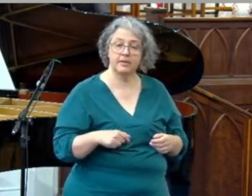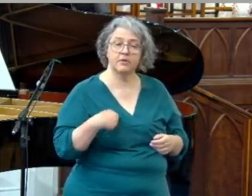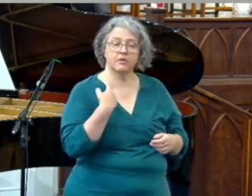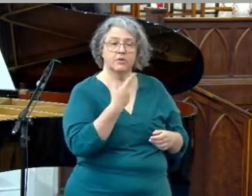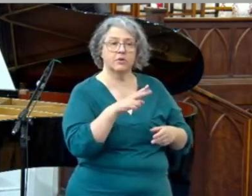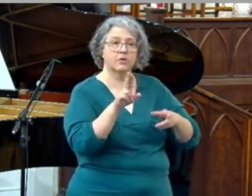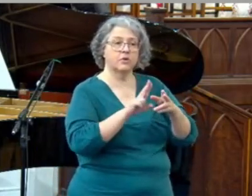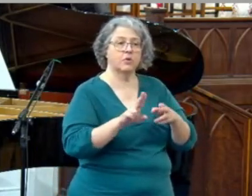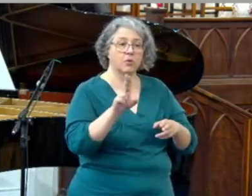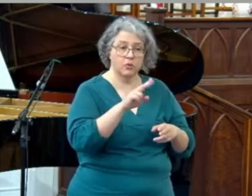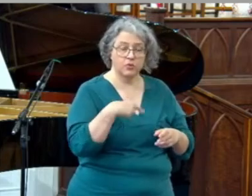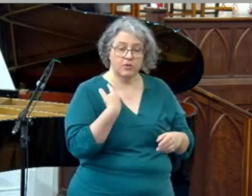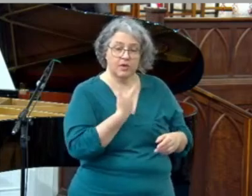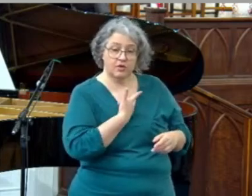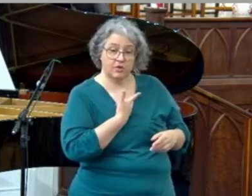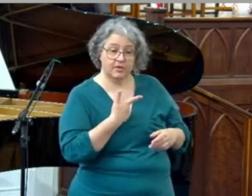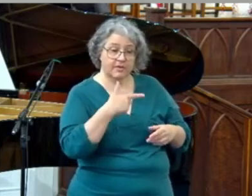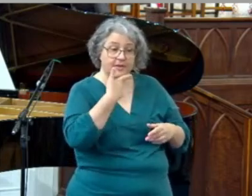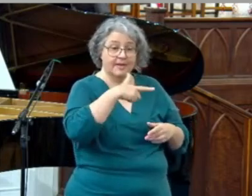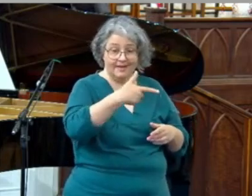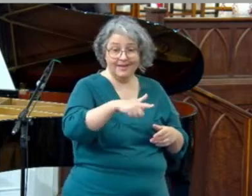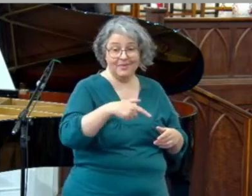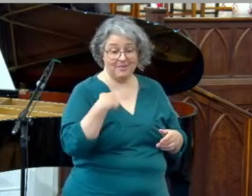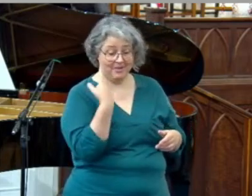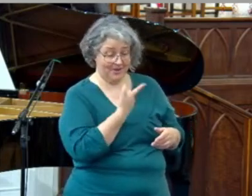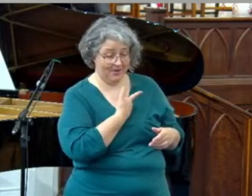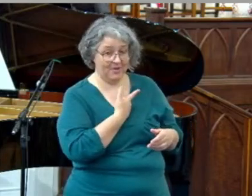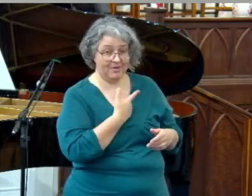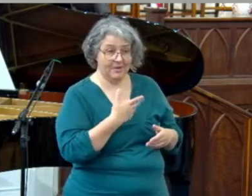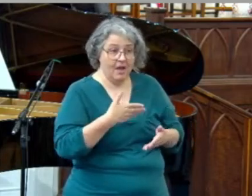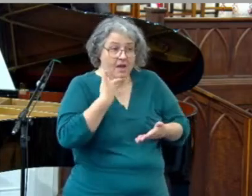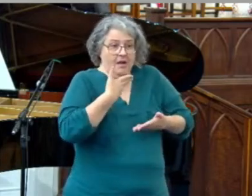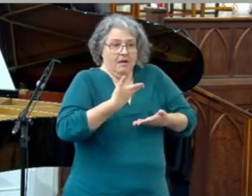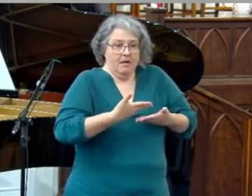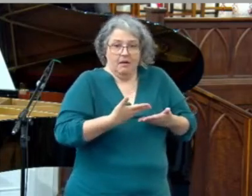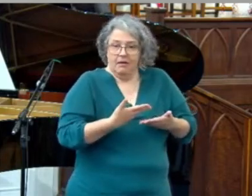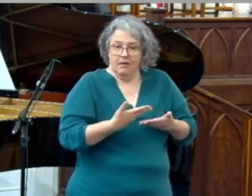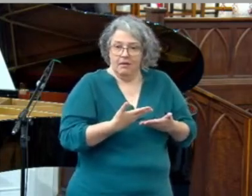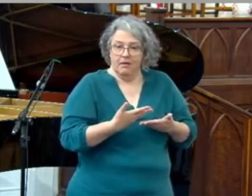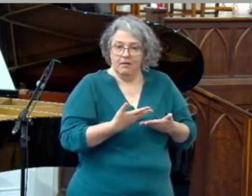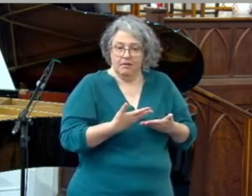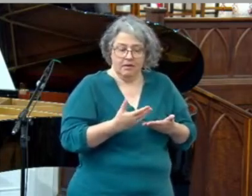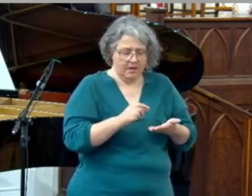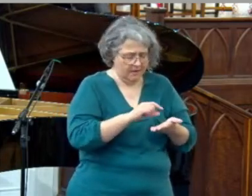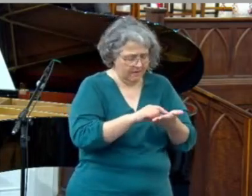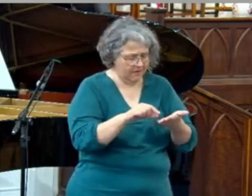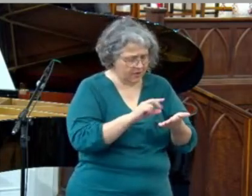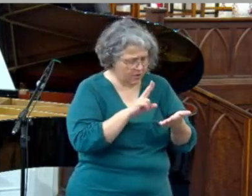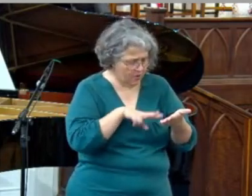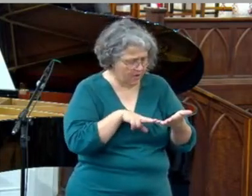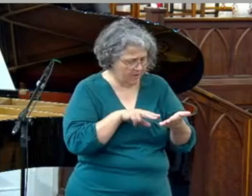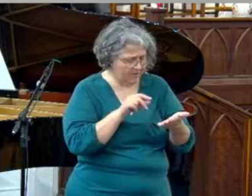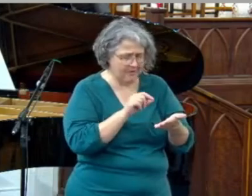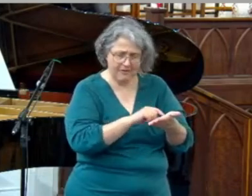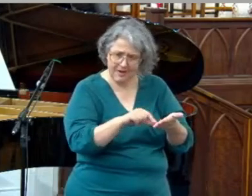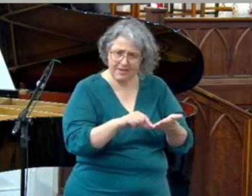linguagem, que para nós obviamente é chocante, e estamos diante de um versículo desafiador.